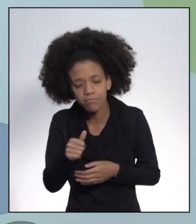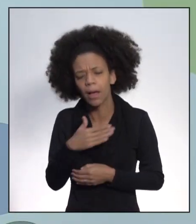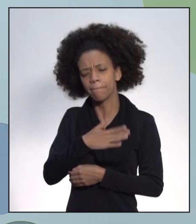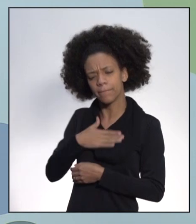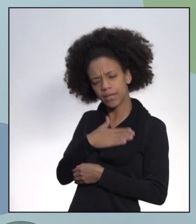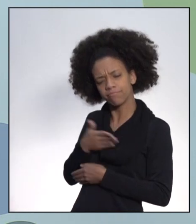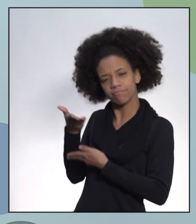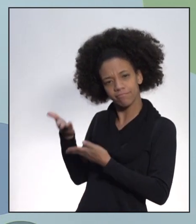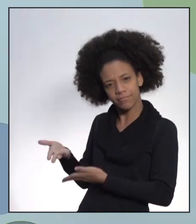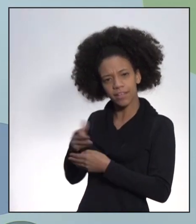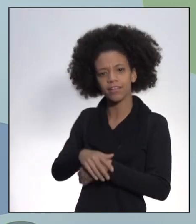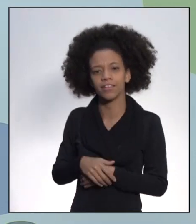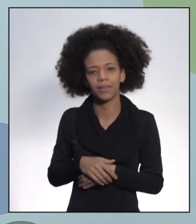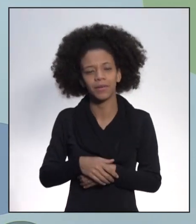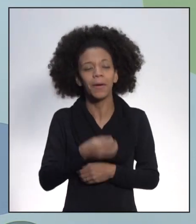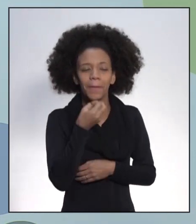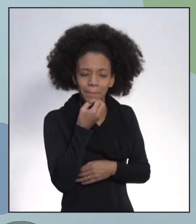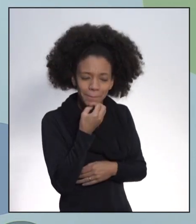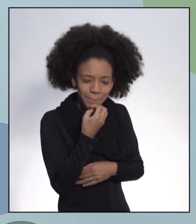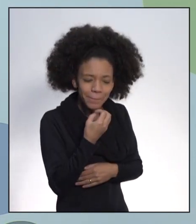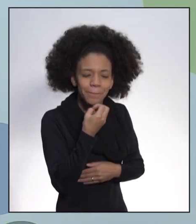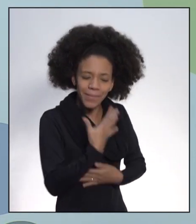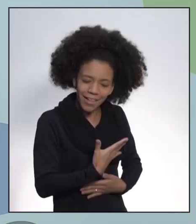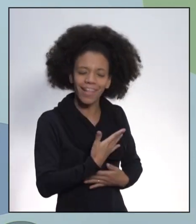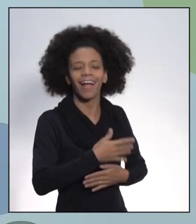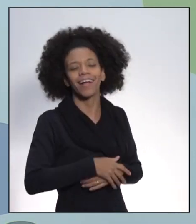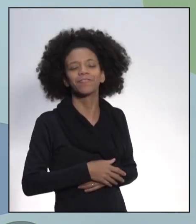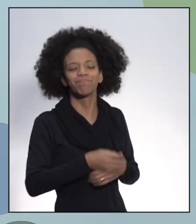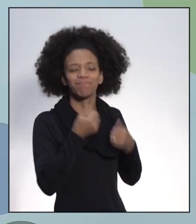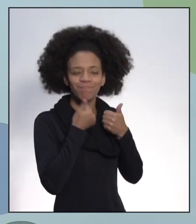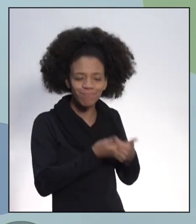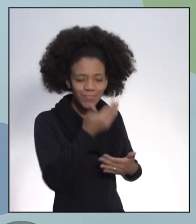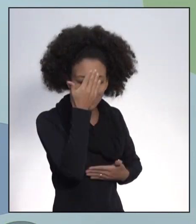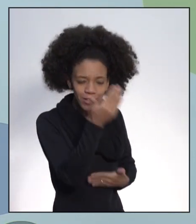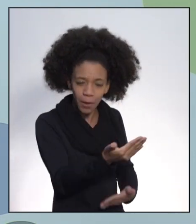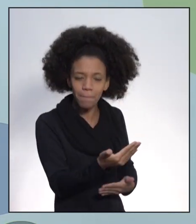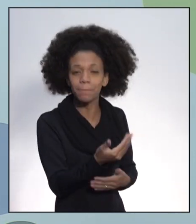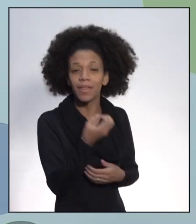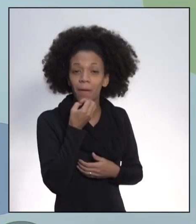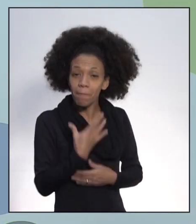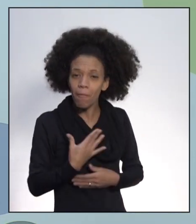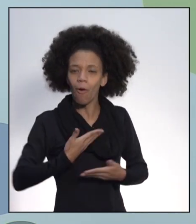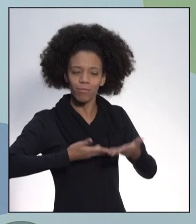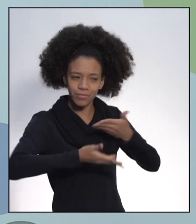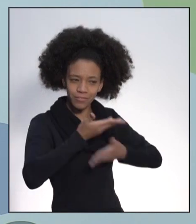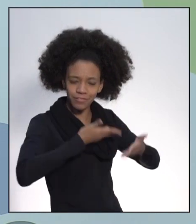Vamos falar de literatura. Obrigada pelo seu convite, professor Mauro. É Ótimo. sempre muito bom interagir com